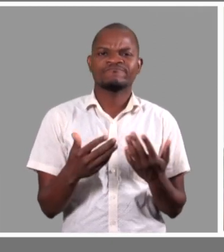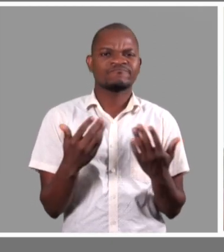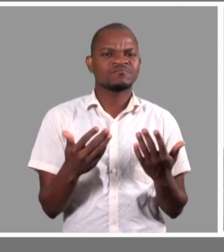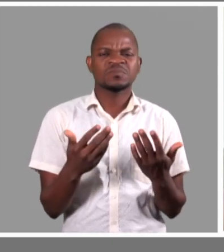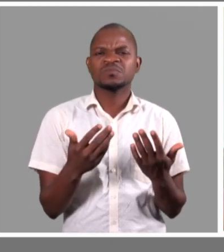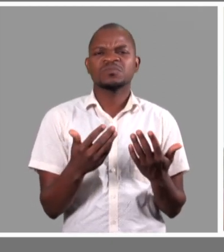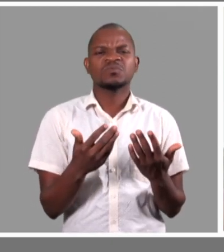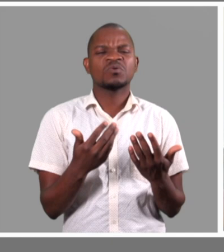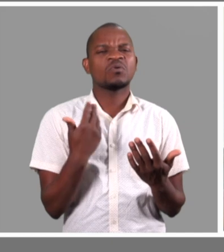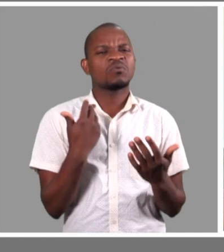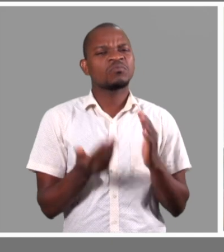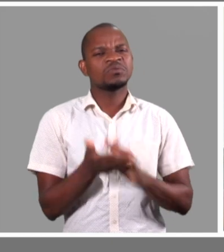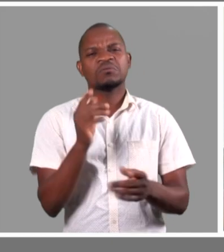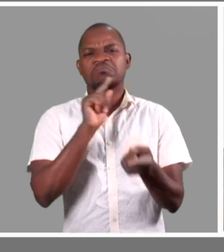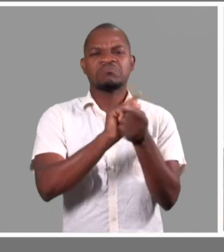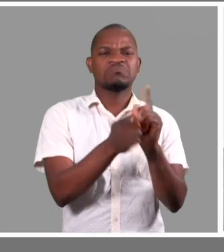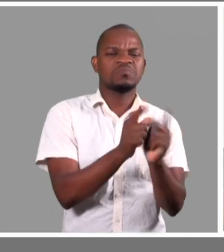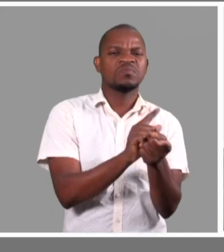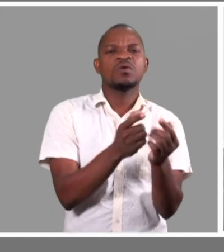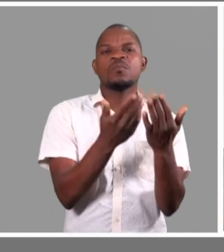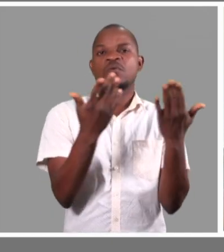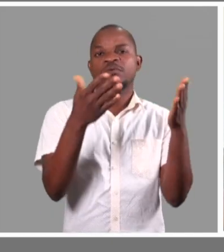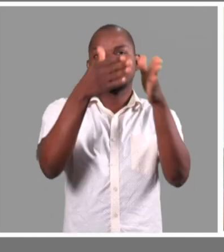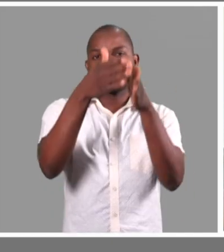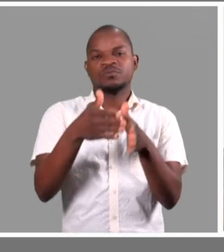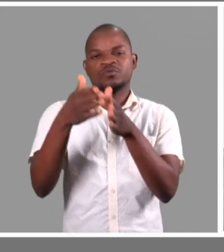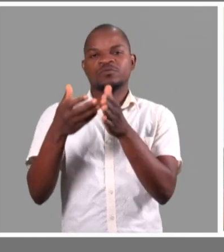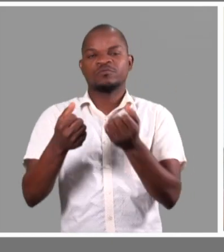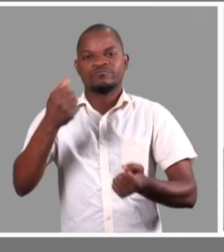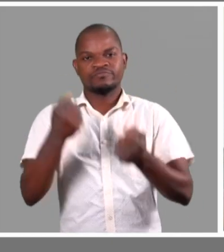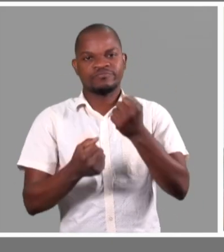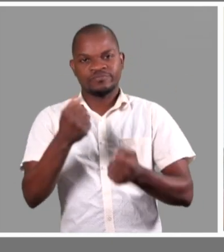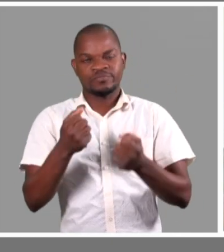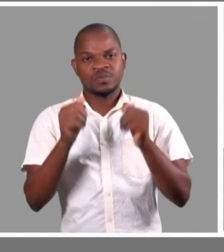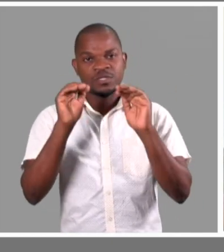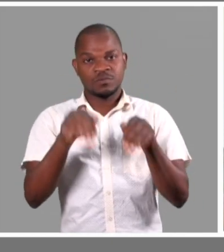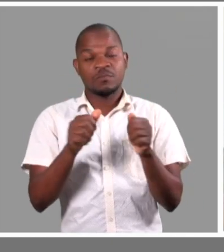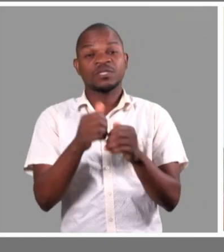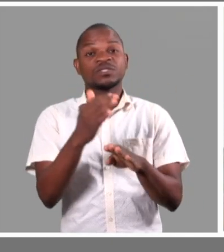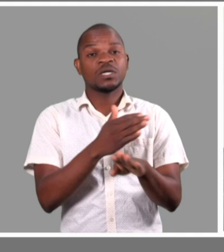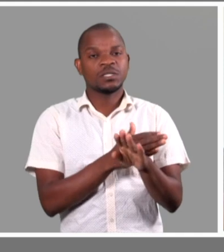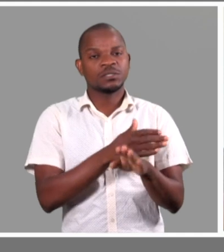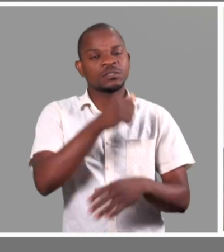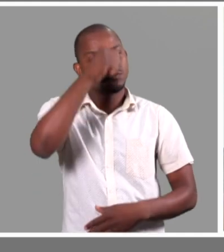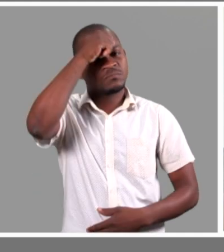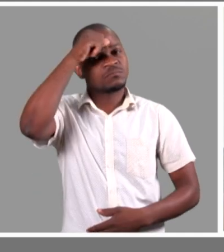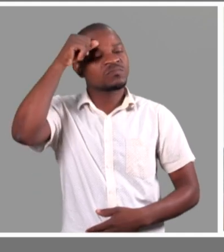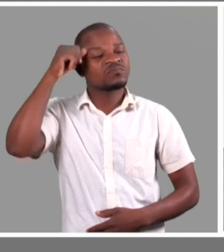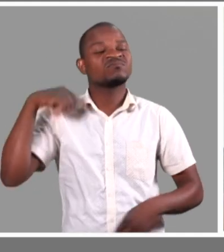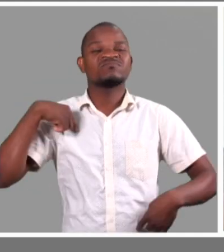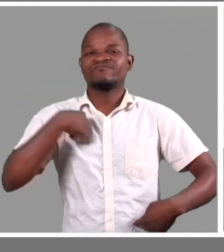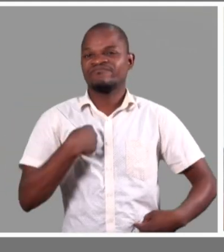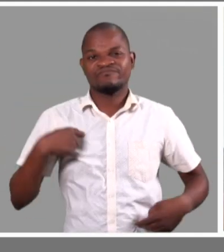e, conheci, conheci o barco, motorista, antes, de,